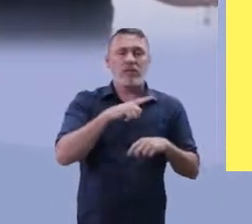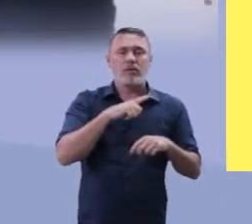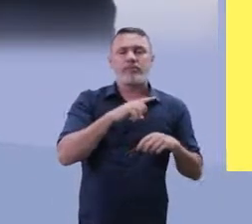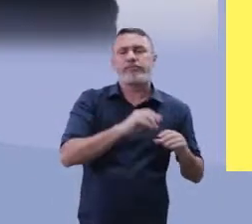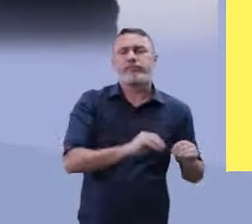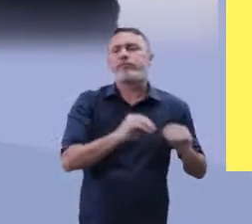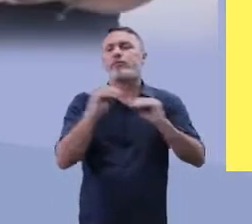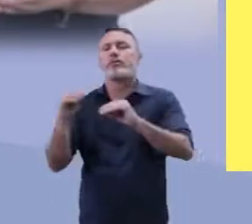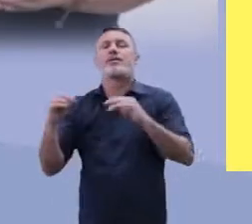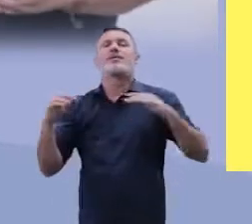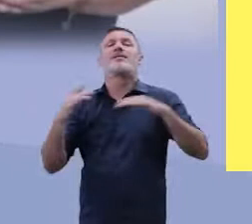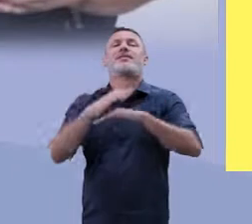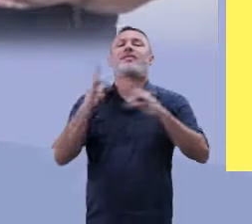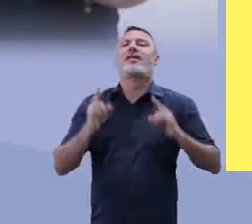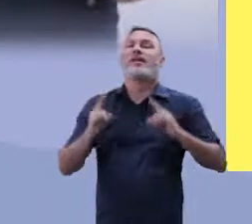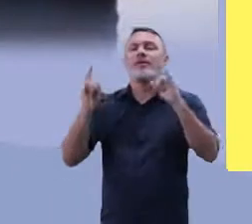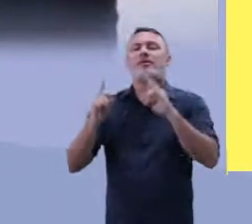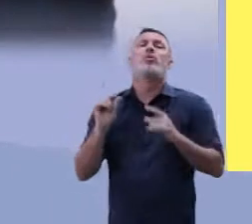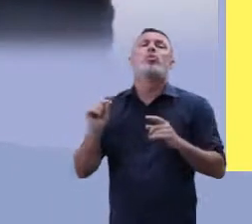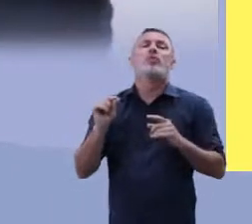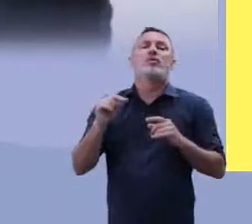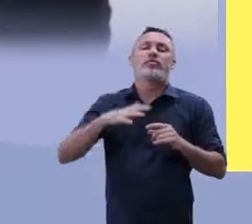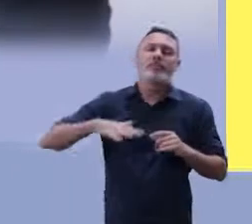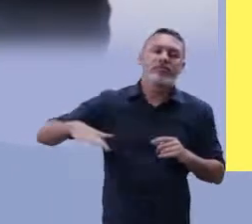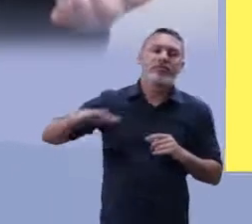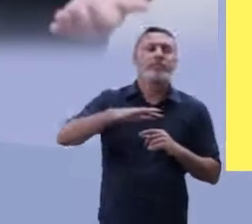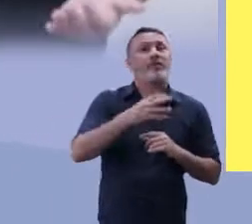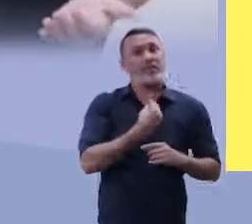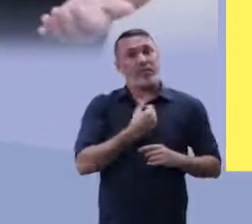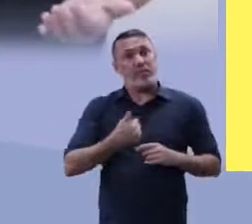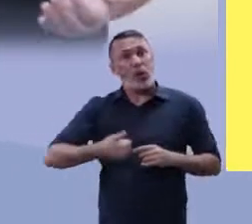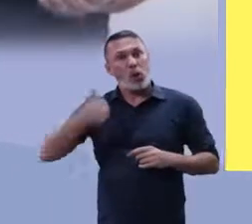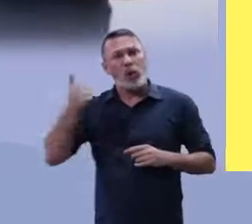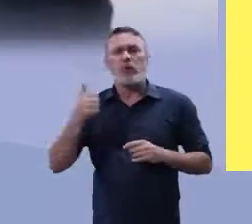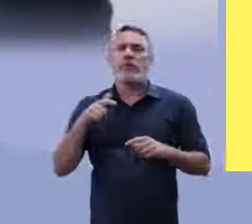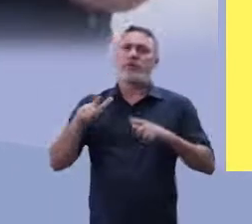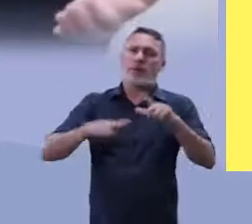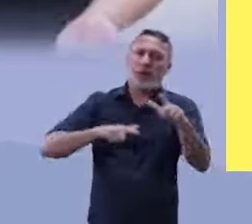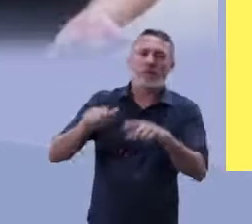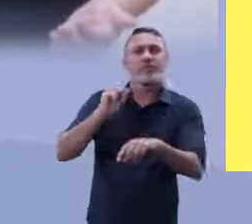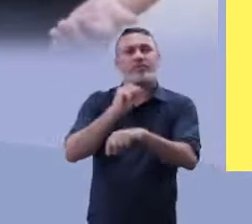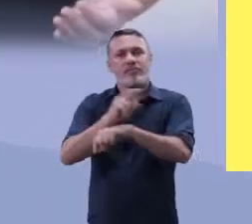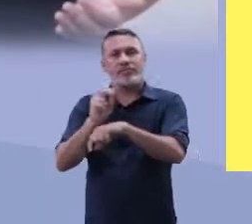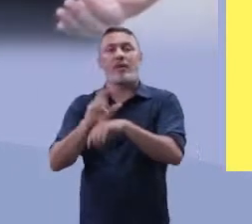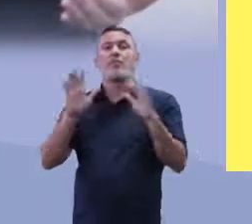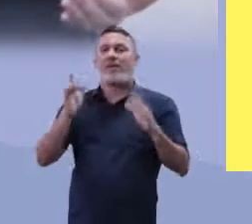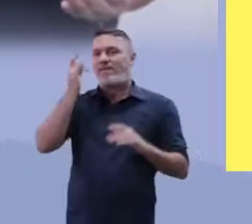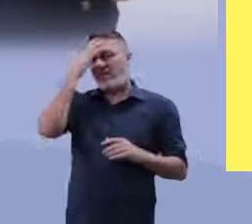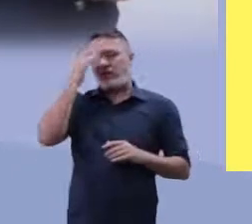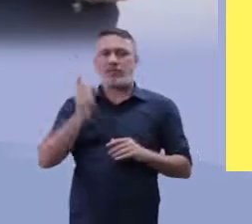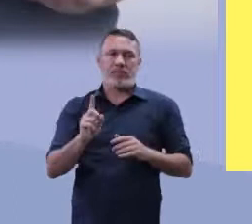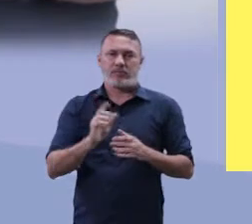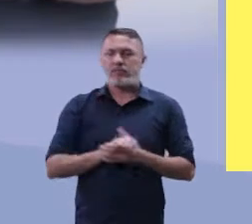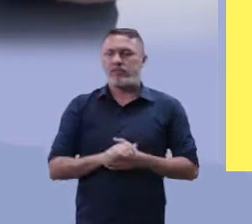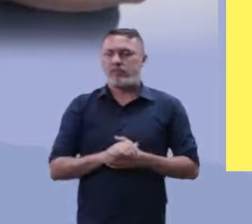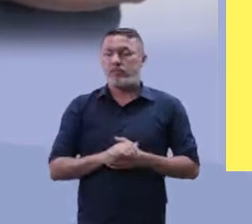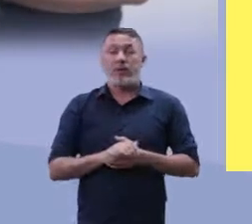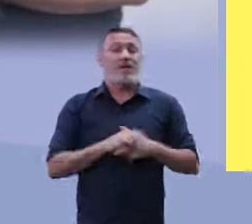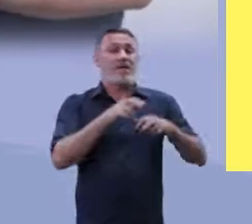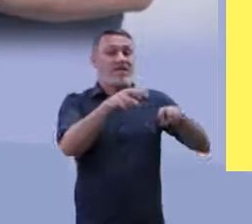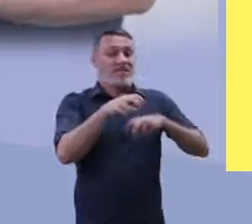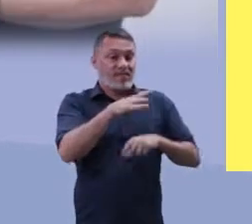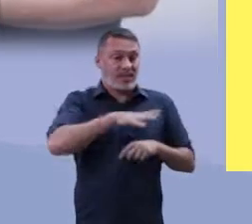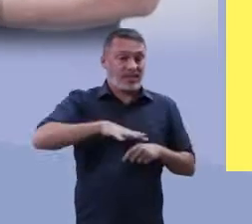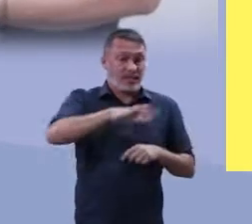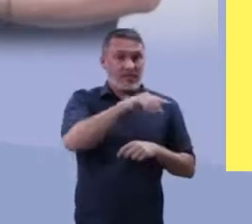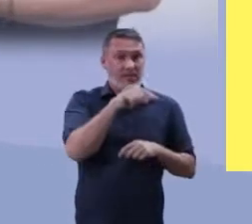rural, migravam para a cidade em busca de vida melhor, em busca de trabalho. As fazendas